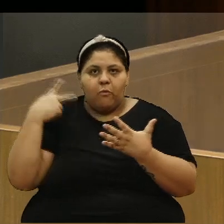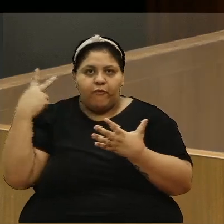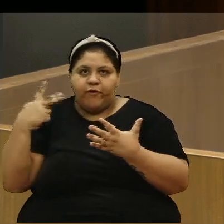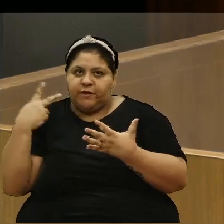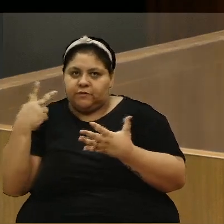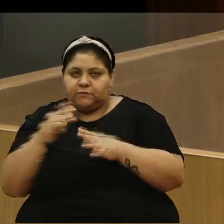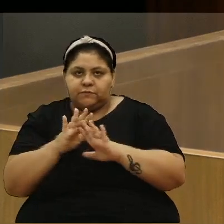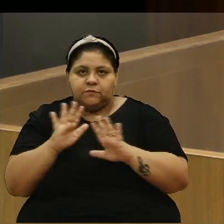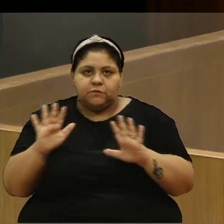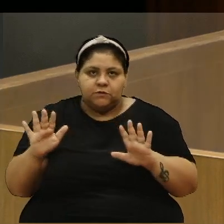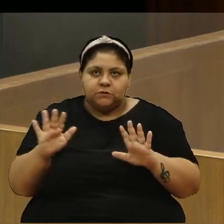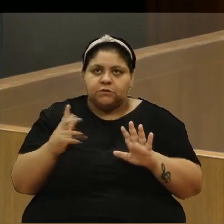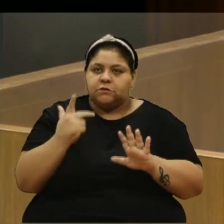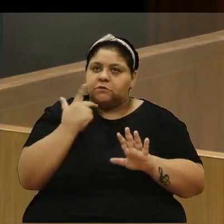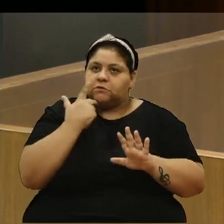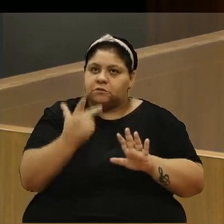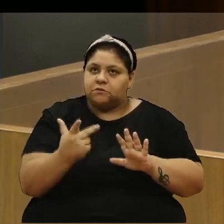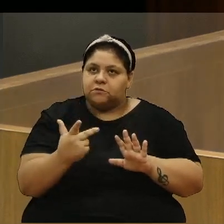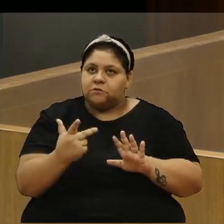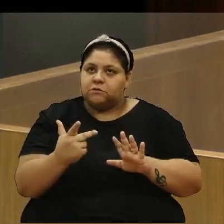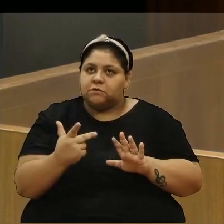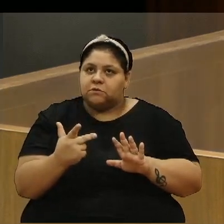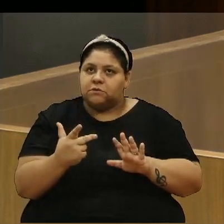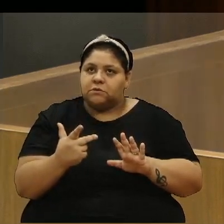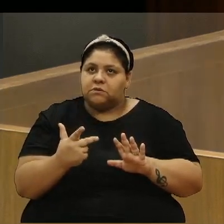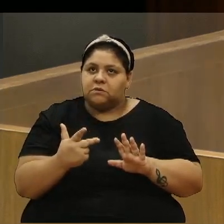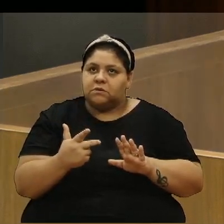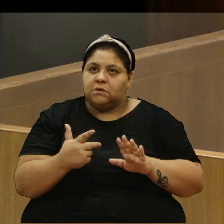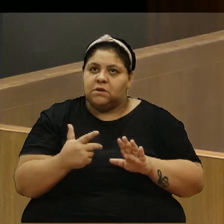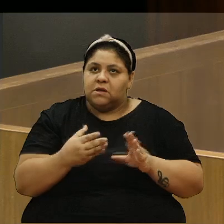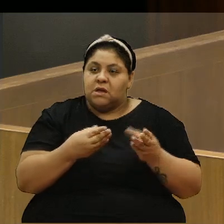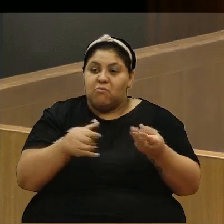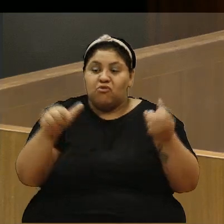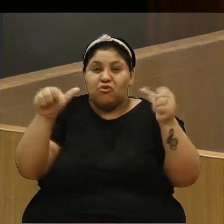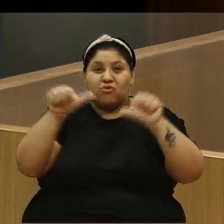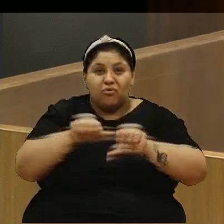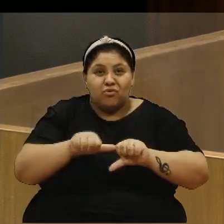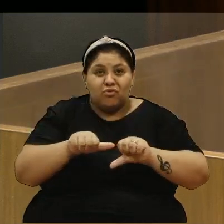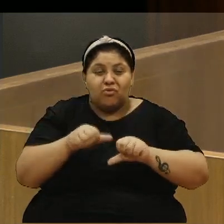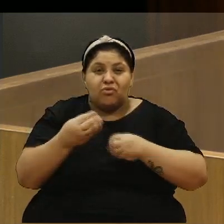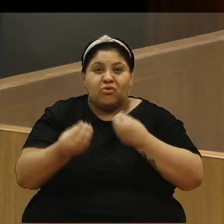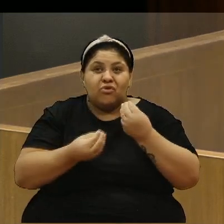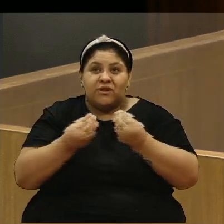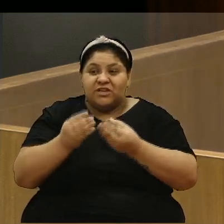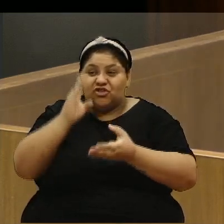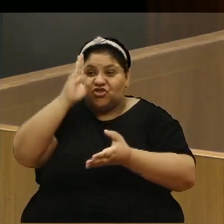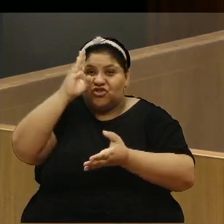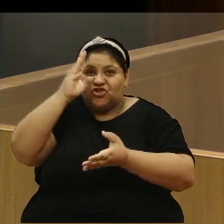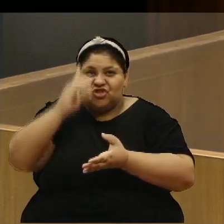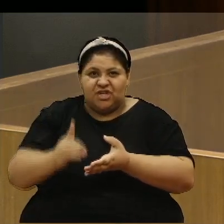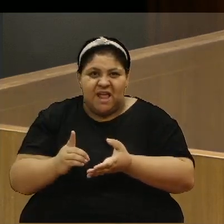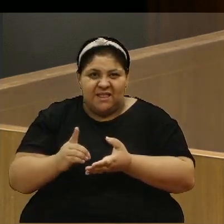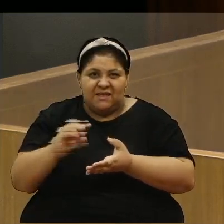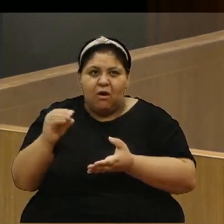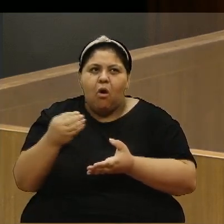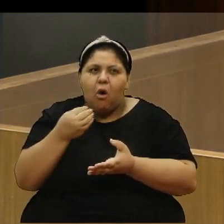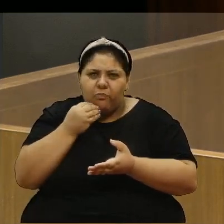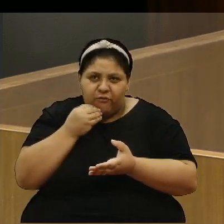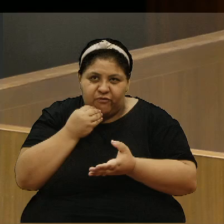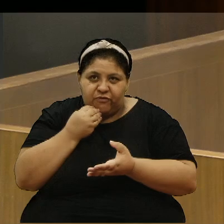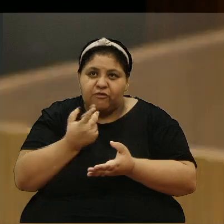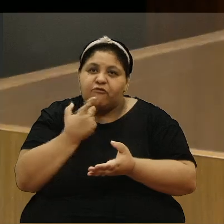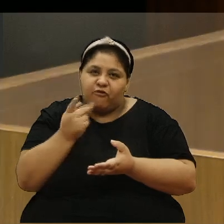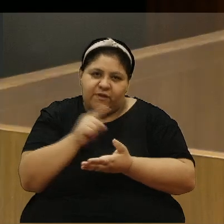for, fala, talvez seja muito pior do que aquela coisa mais direta, mais evidente. E eu vou dizer